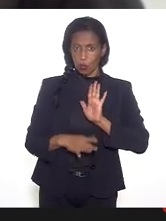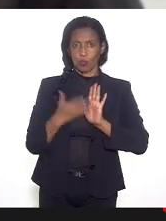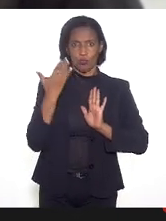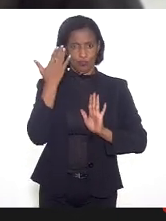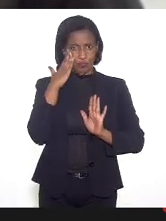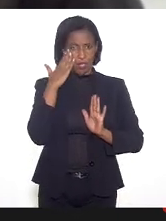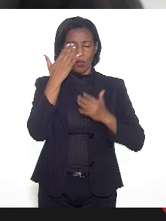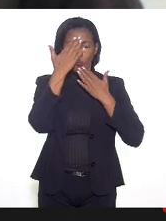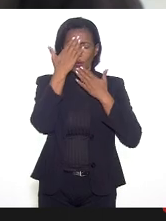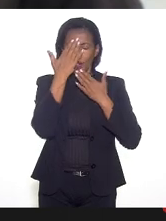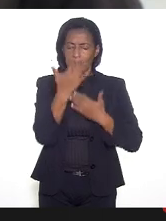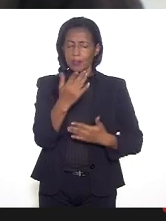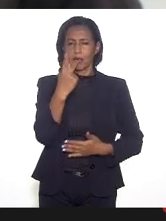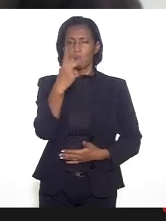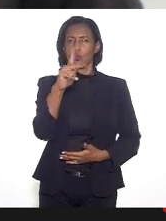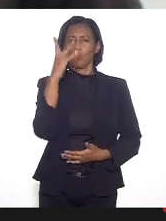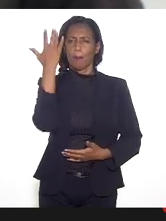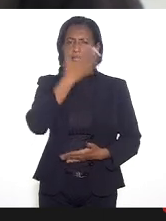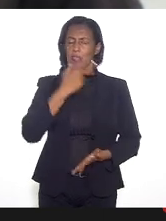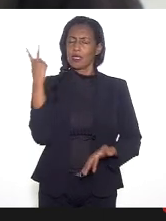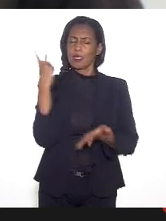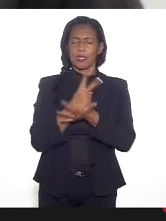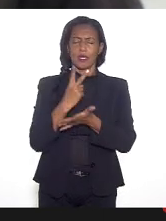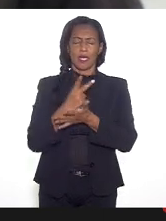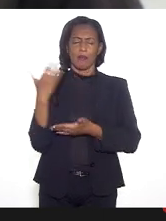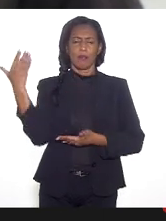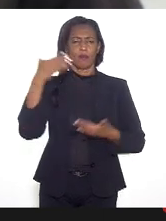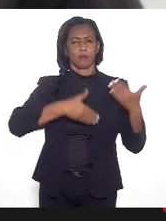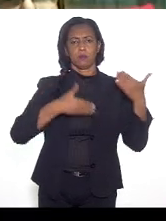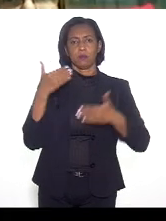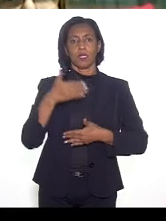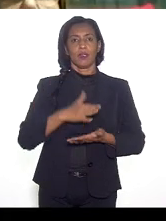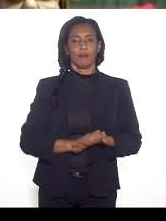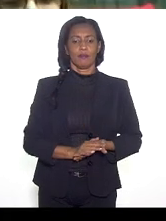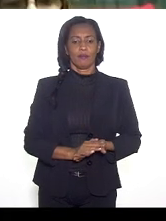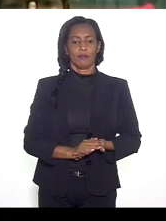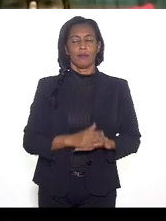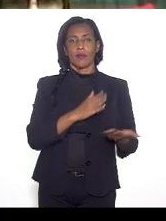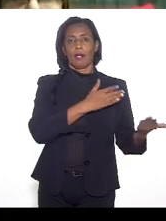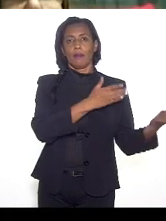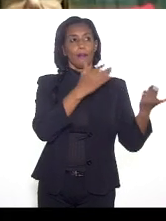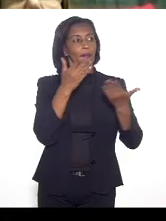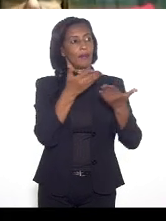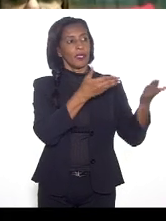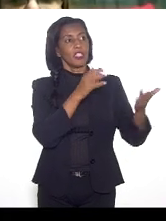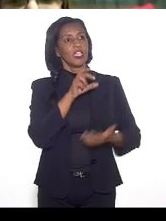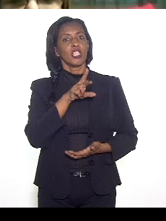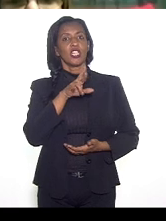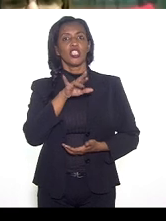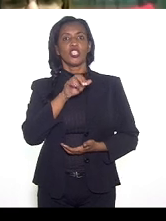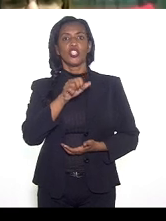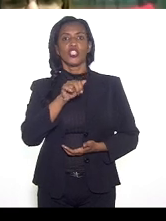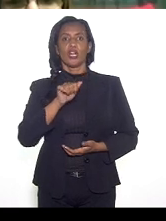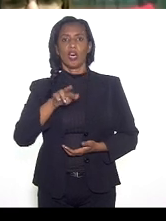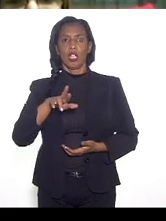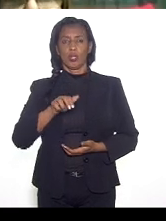tua presença mais uma vez, Evandro, sempre conosco aqui na Assembleia. Passar a palavra para o Cristiano.